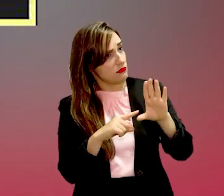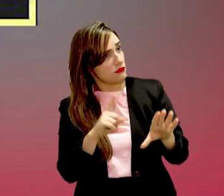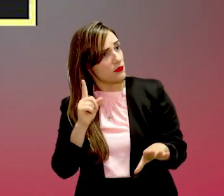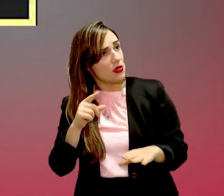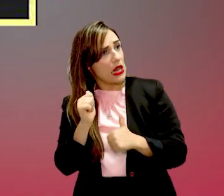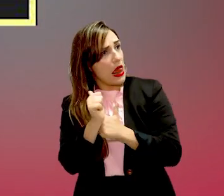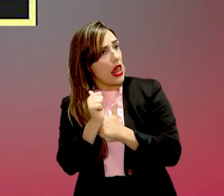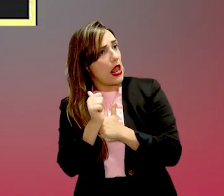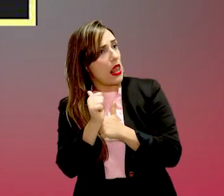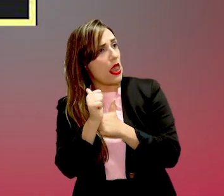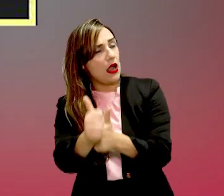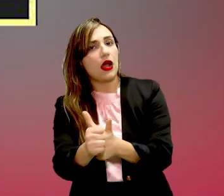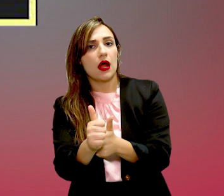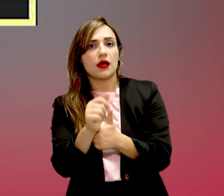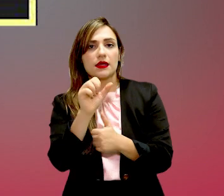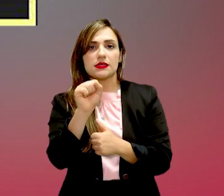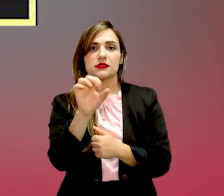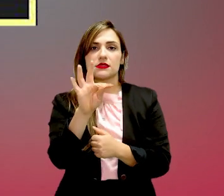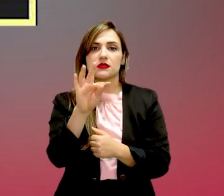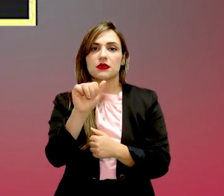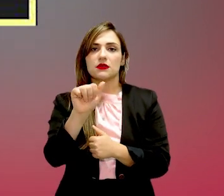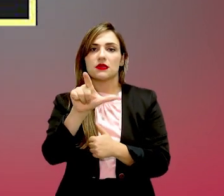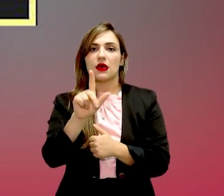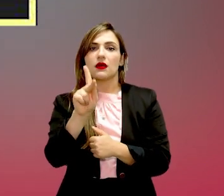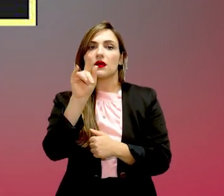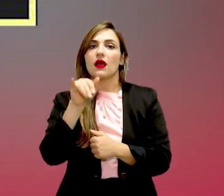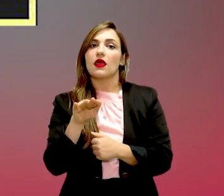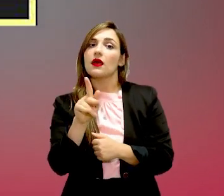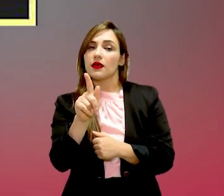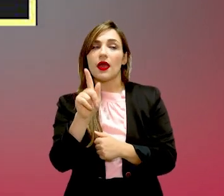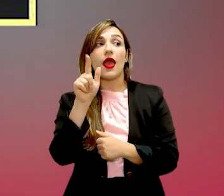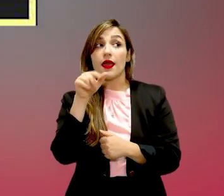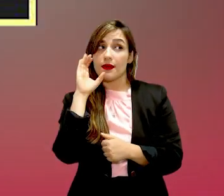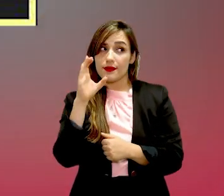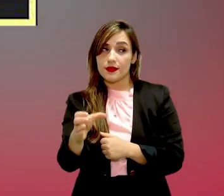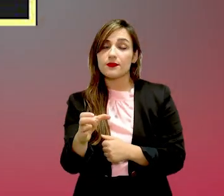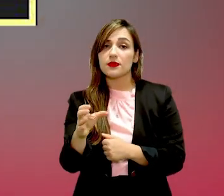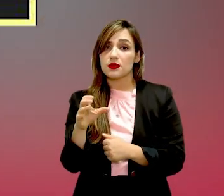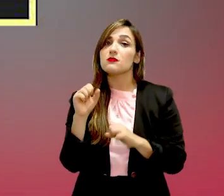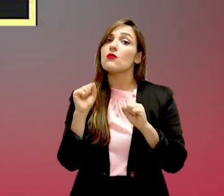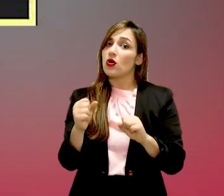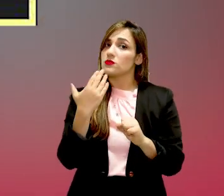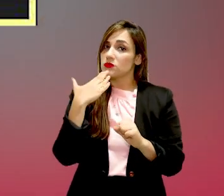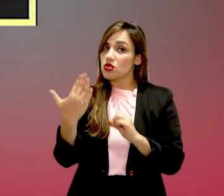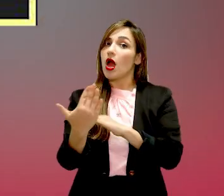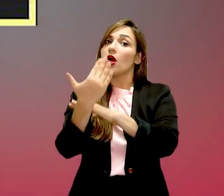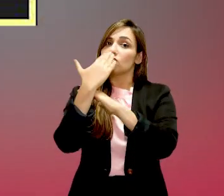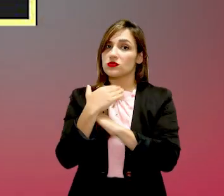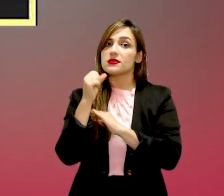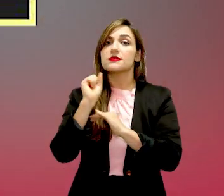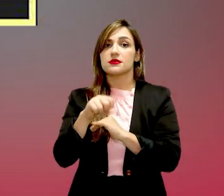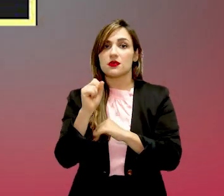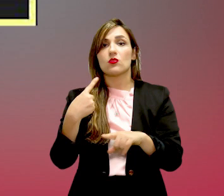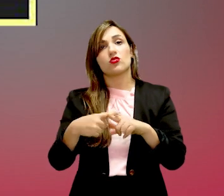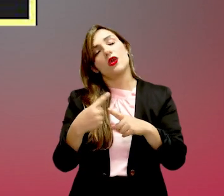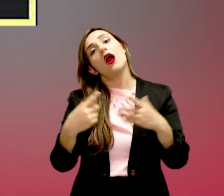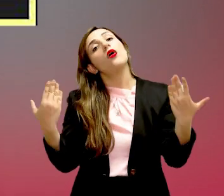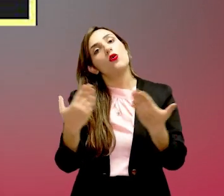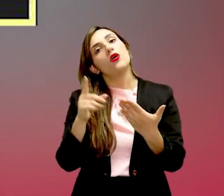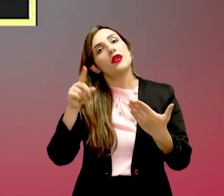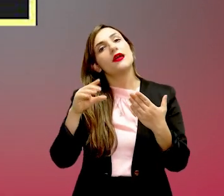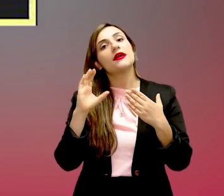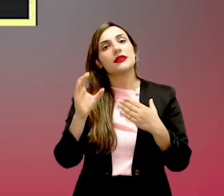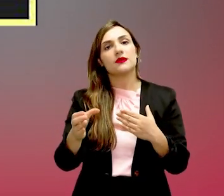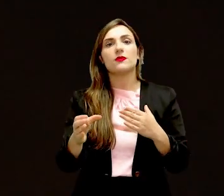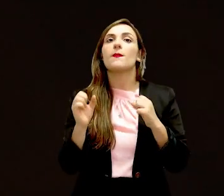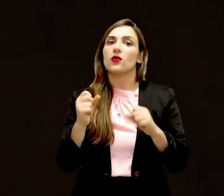stalking é um crime de perseguição e precisa ser combatido, e as pessoas têm como se socorrer hoje, porque foi